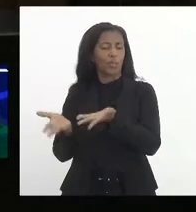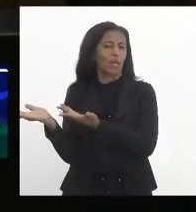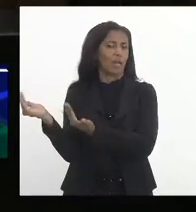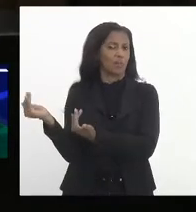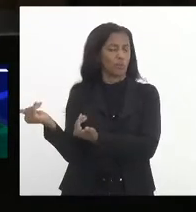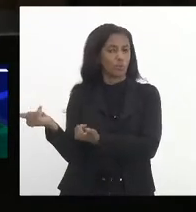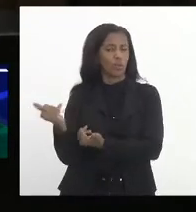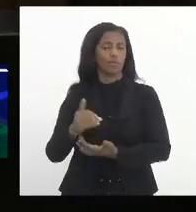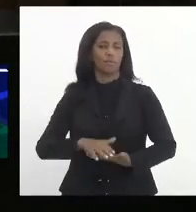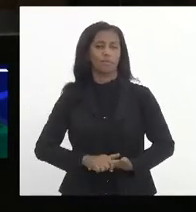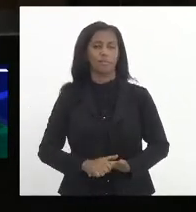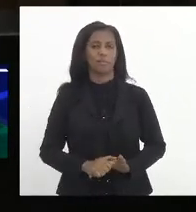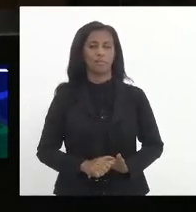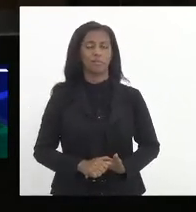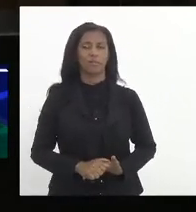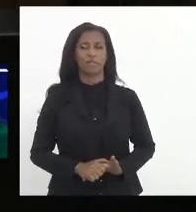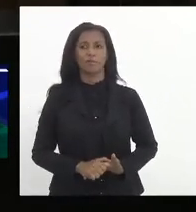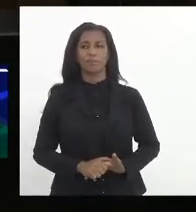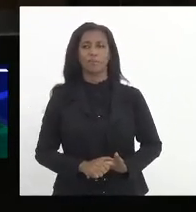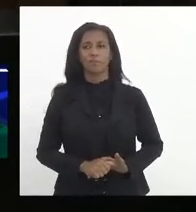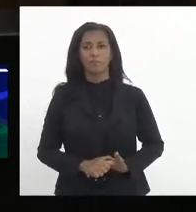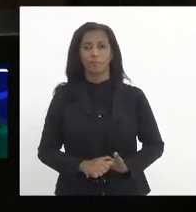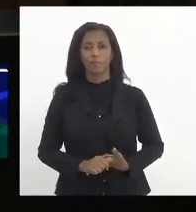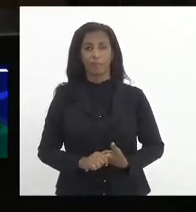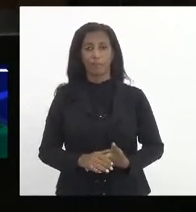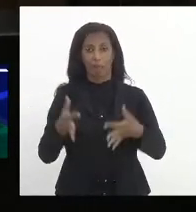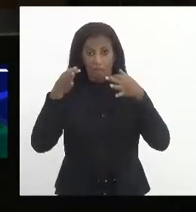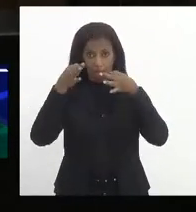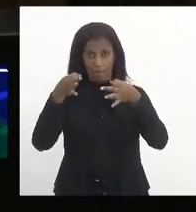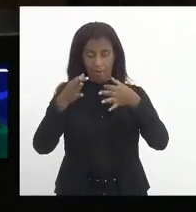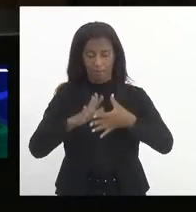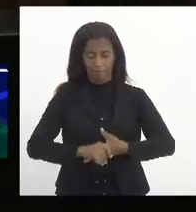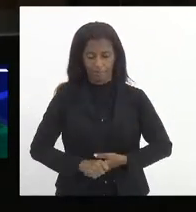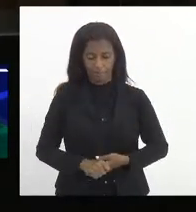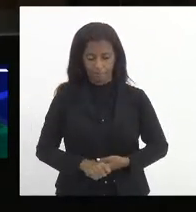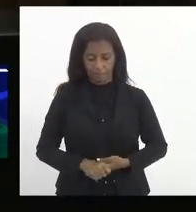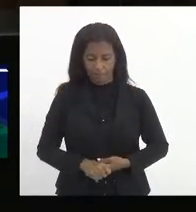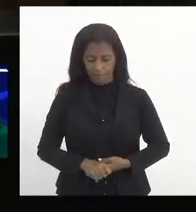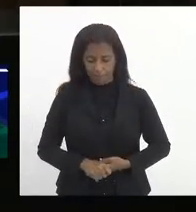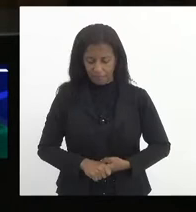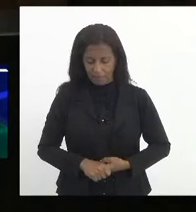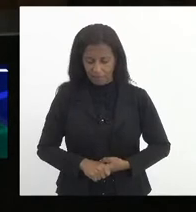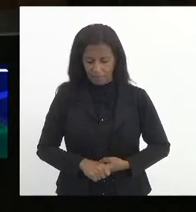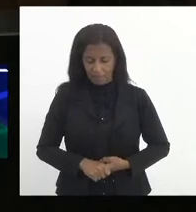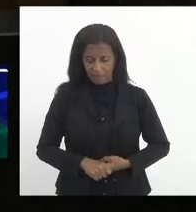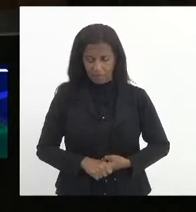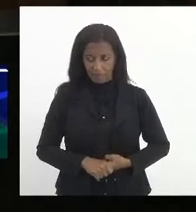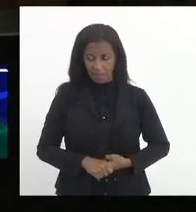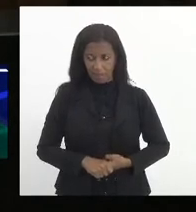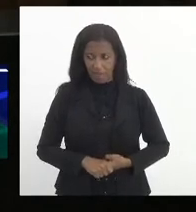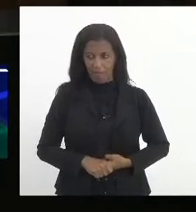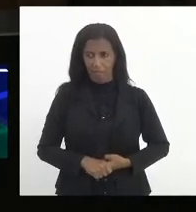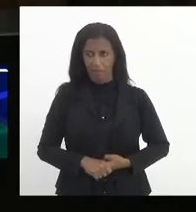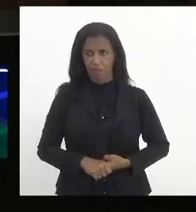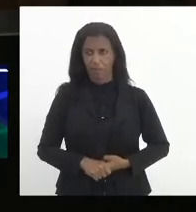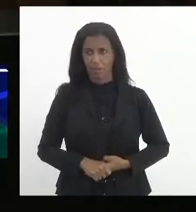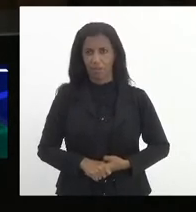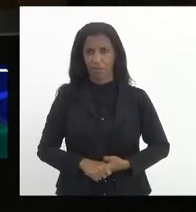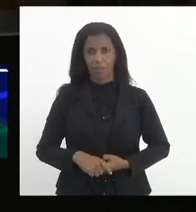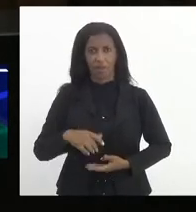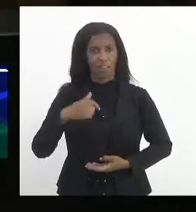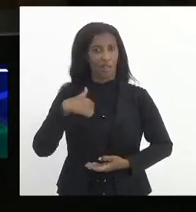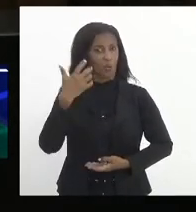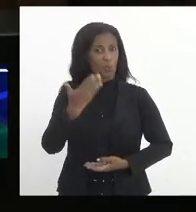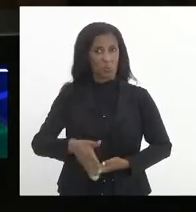dos Adolescentes atenção agora e eu me recuso